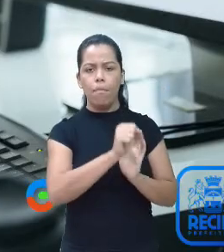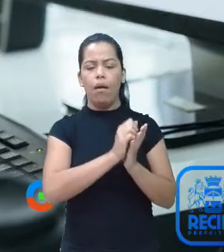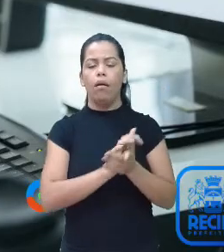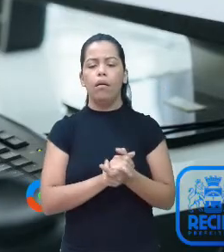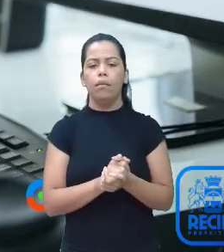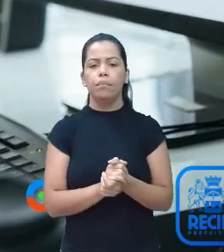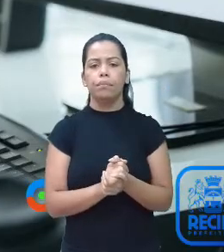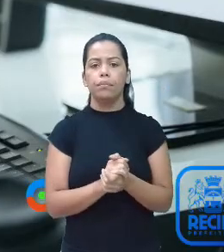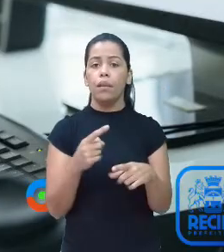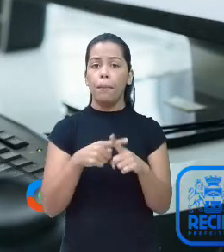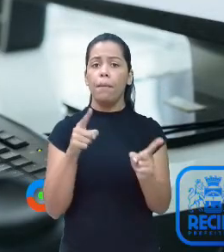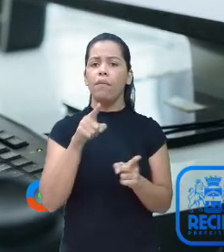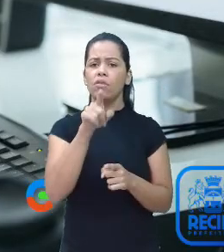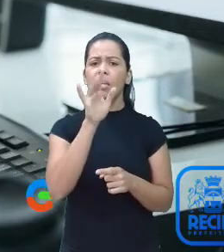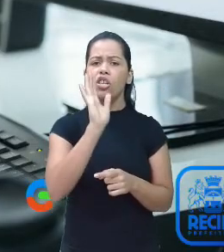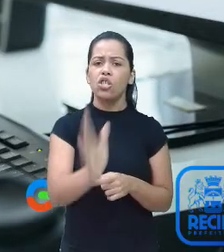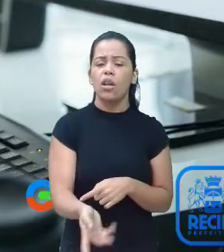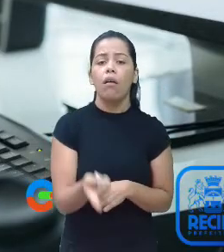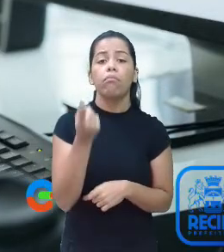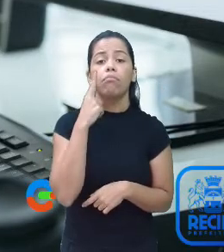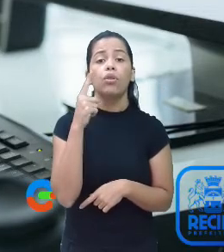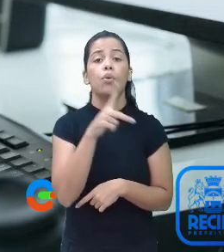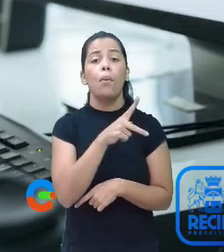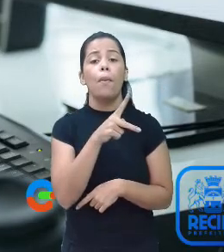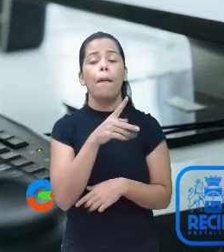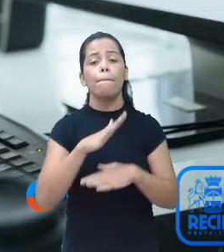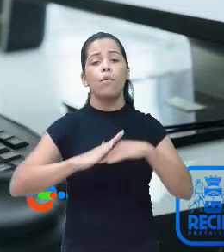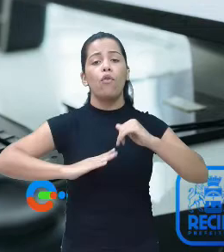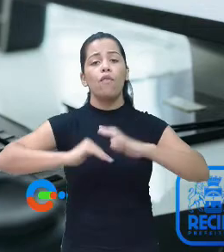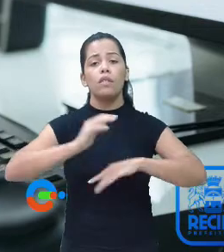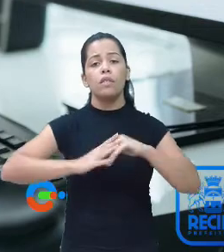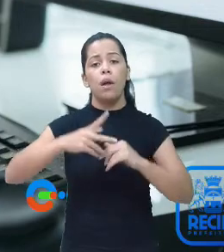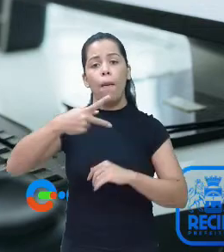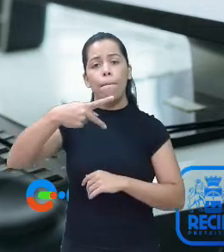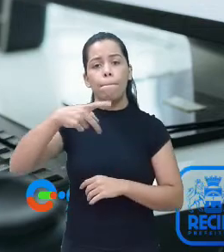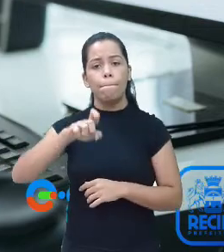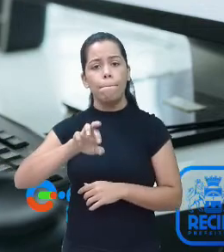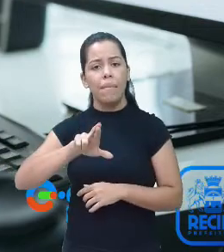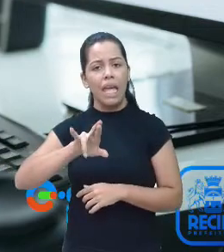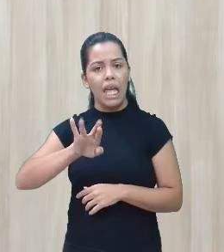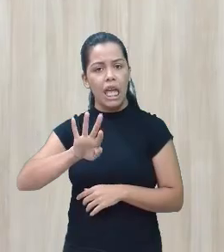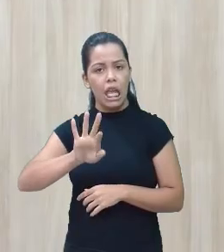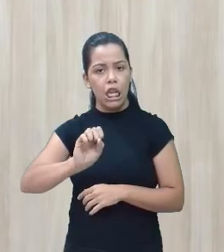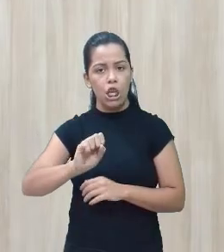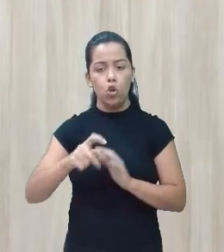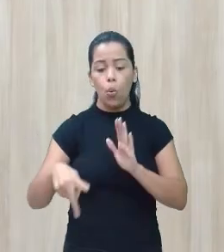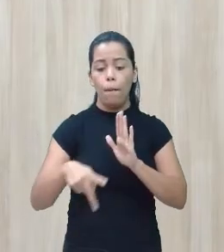é perito em crimes digitais? Não? Pois é, também acontece em crimes na